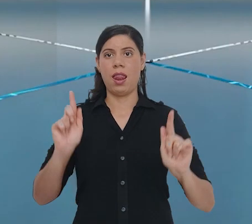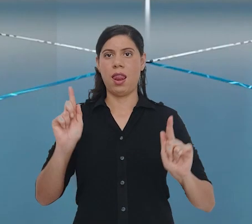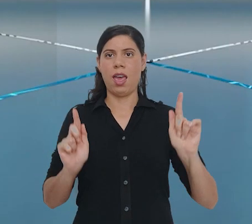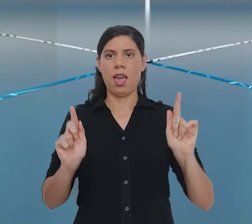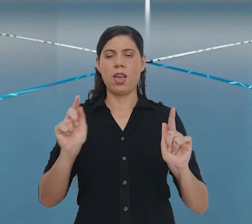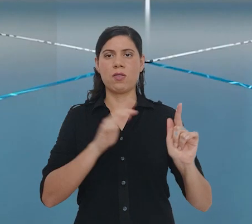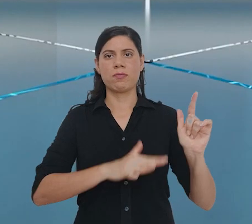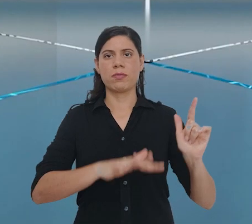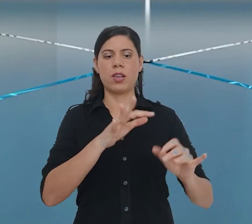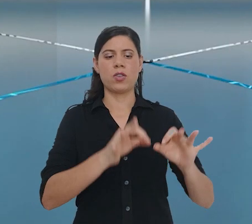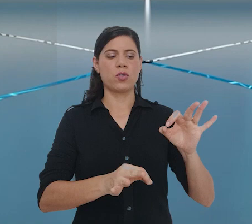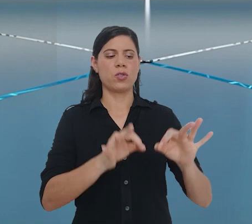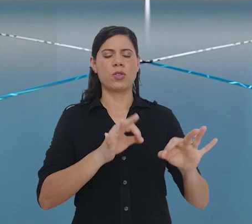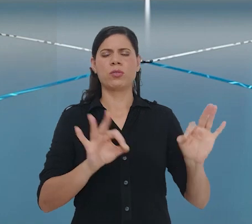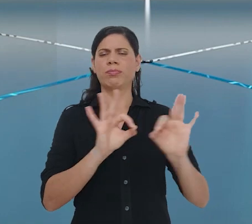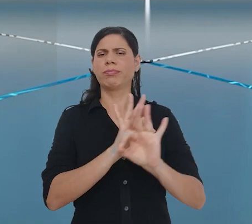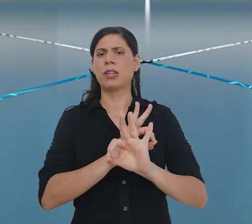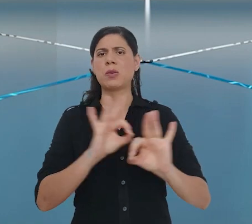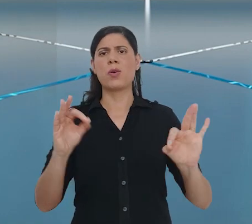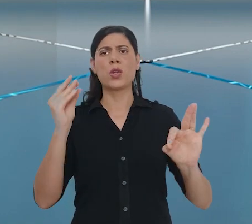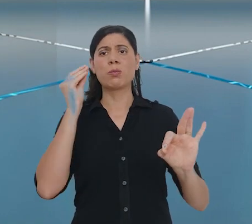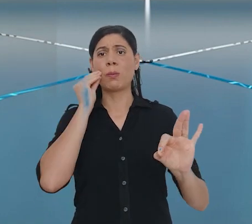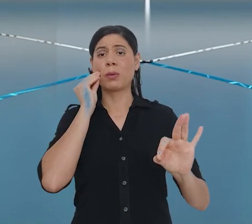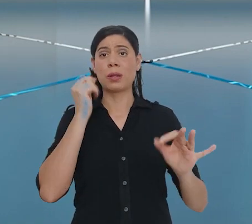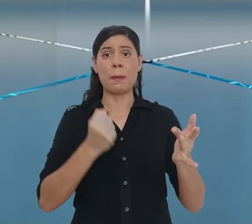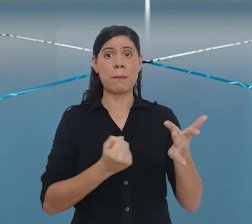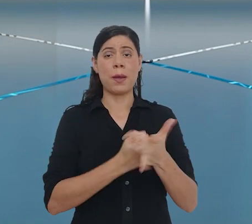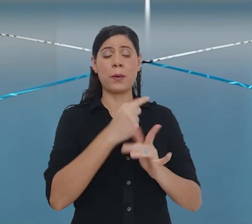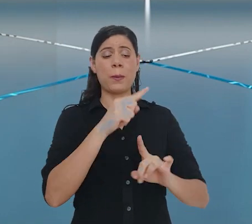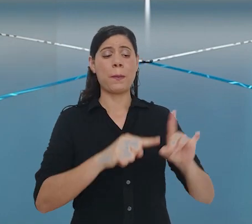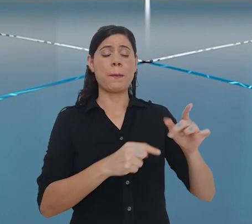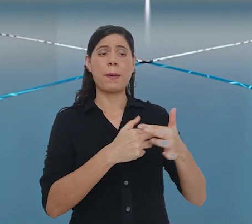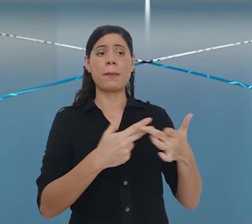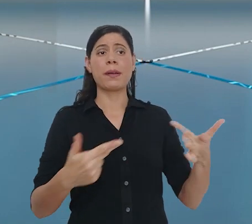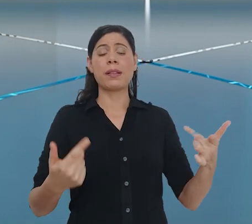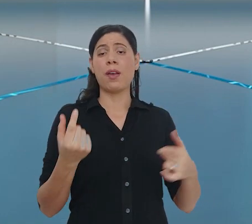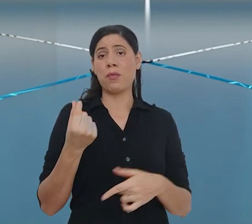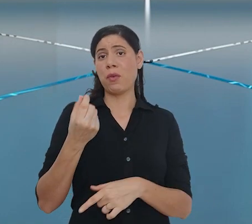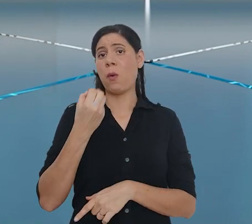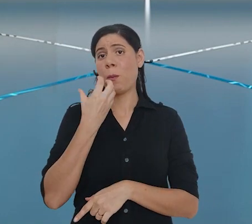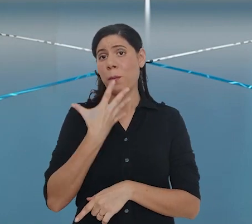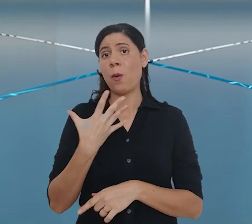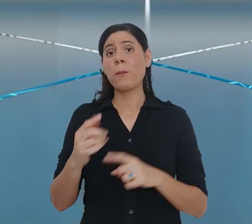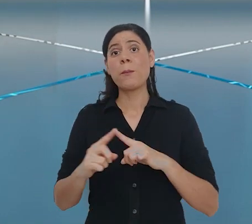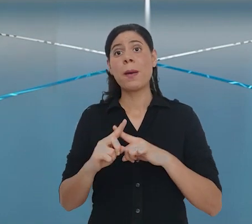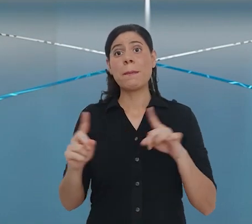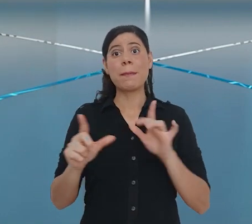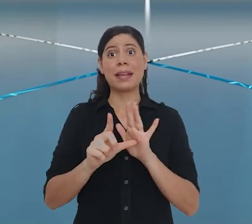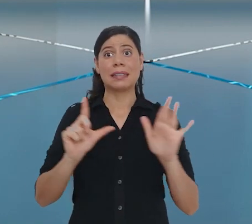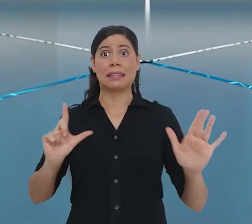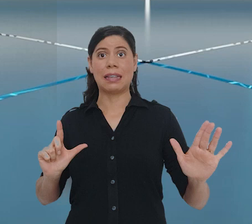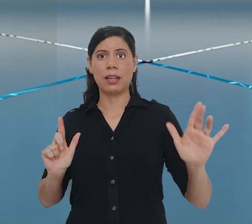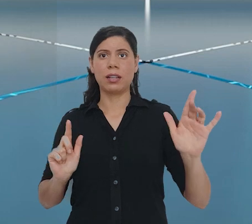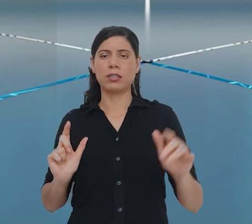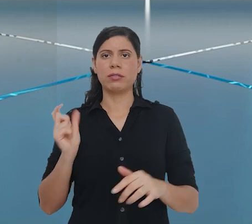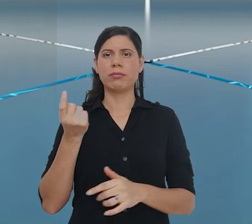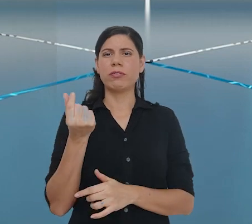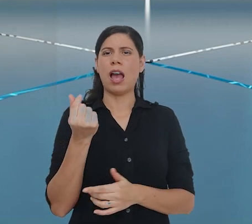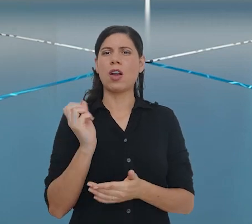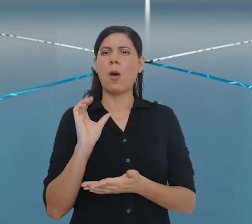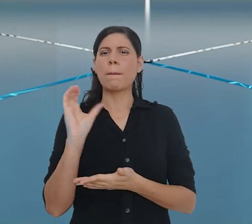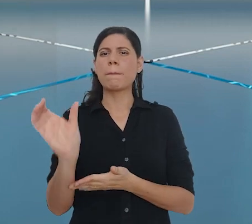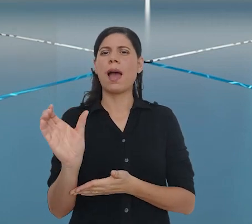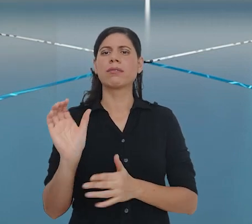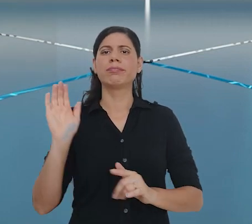Os leilões judiciais são uma excelente oportunidade para adquirir bens a preços atrativos. Mas antes de dar um